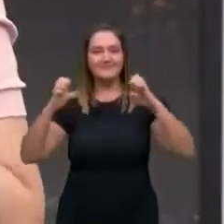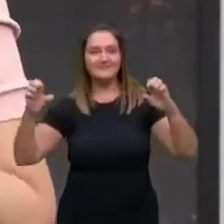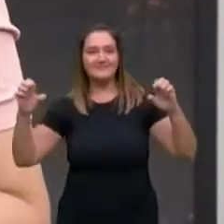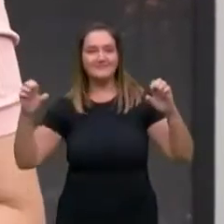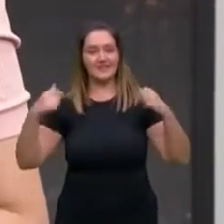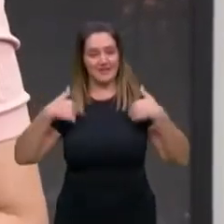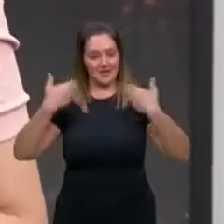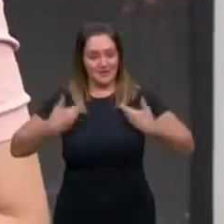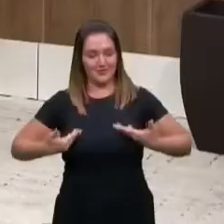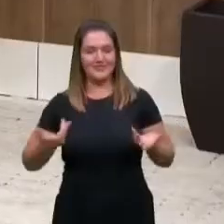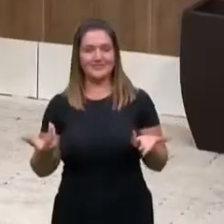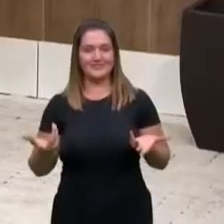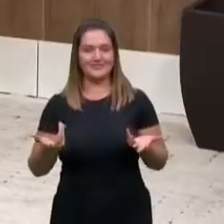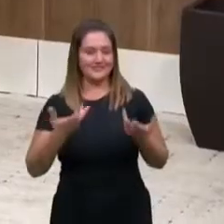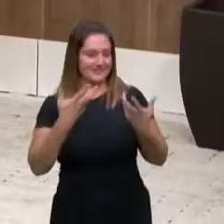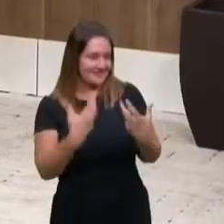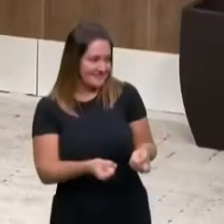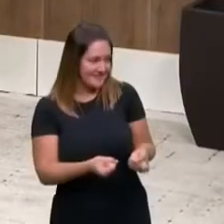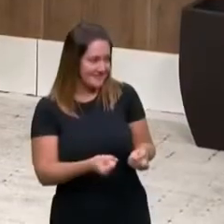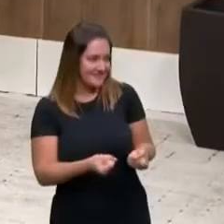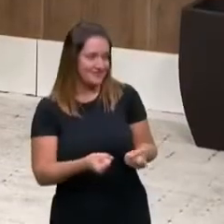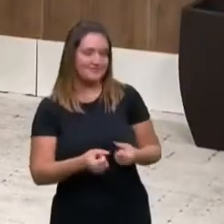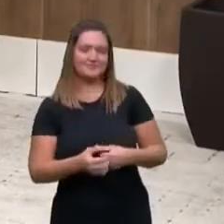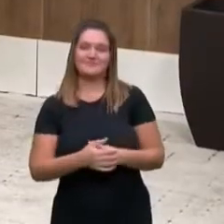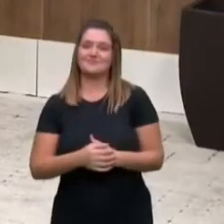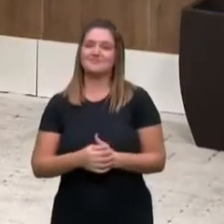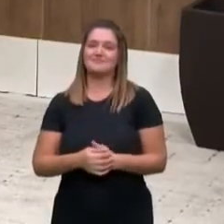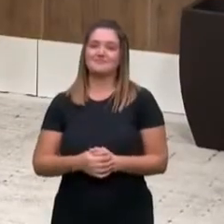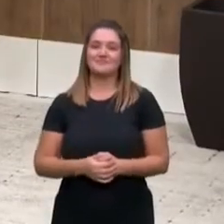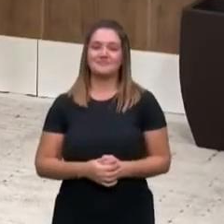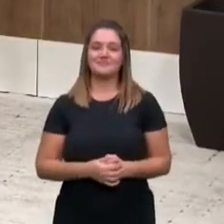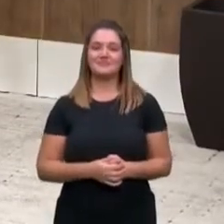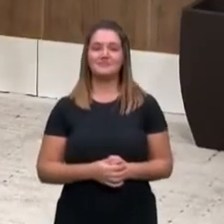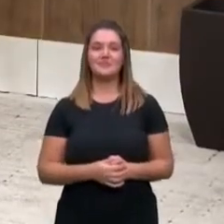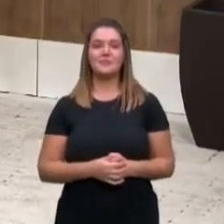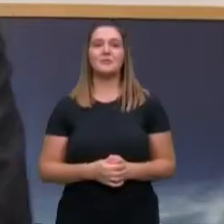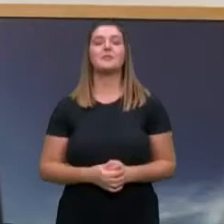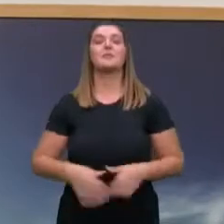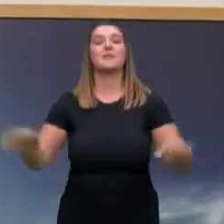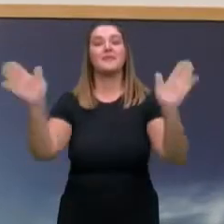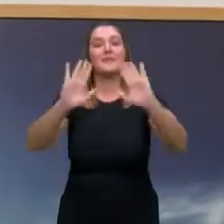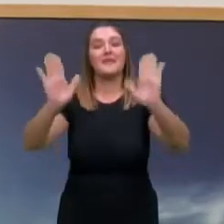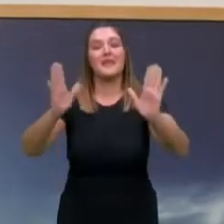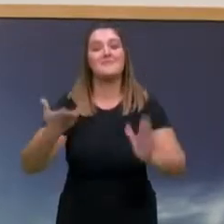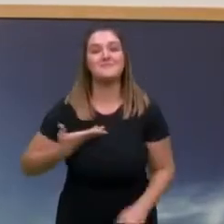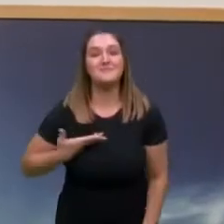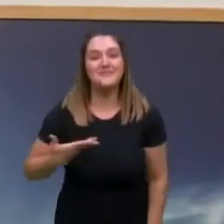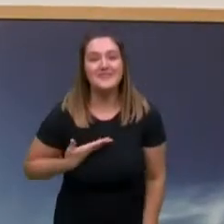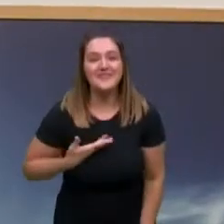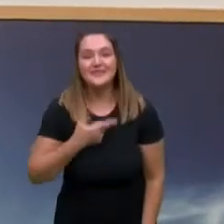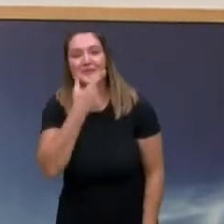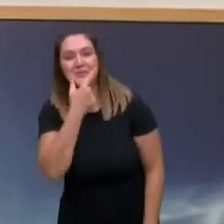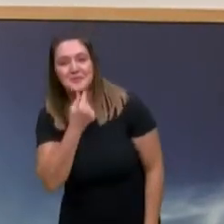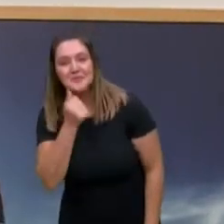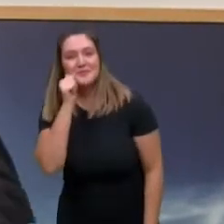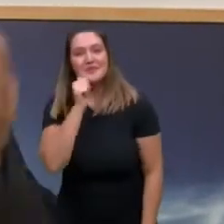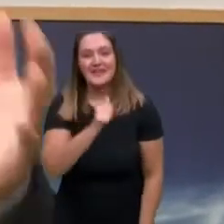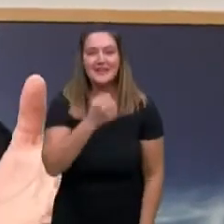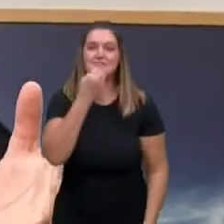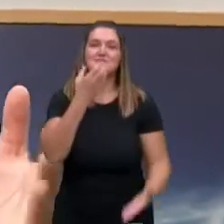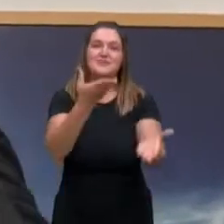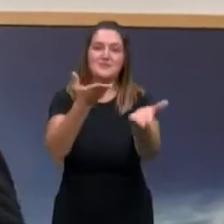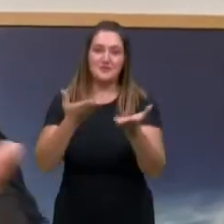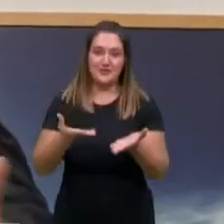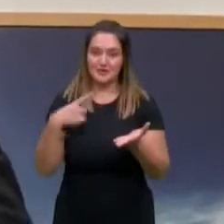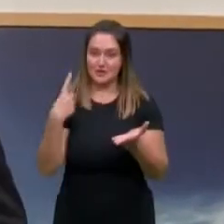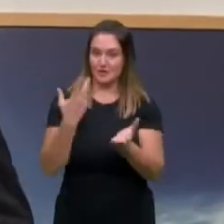Eu estou aqui, eis-me aqui. Você recebe? Recebo a bênção. Amém. Olá, meu amigo, olá, minha amiga, tudo bem com vocês? Sejam